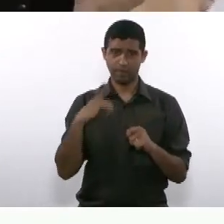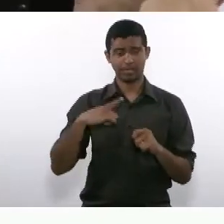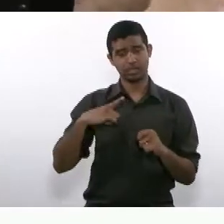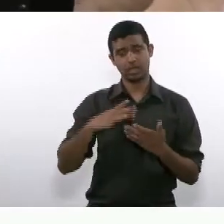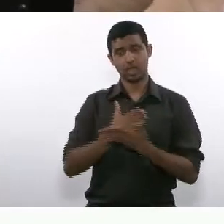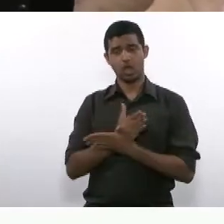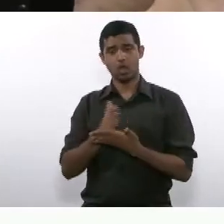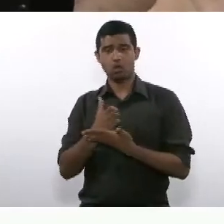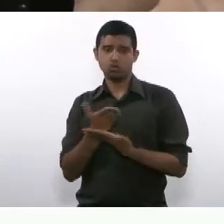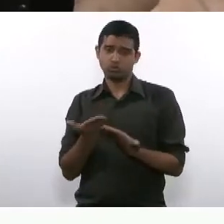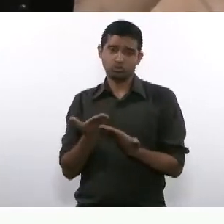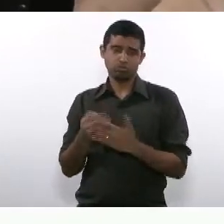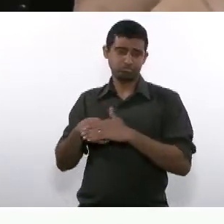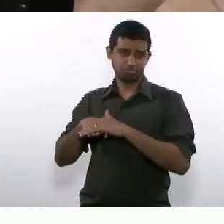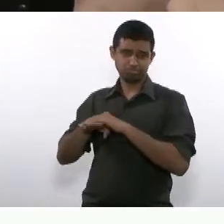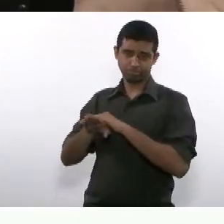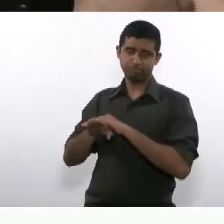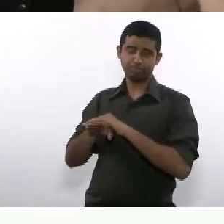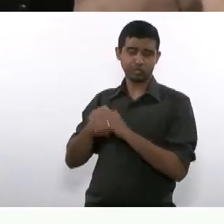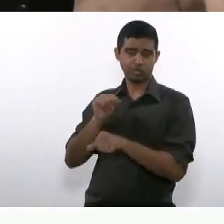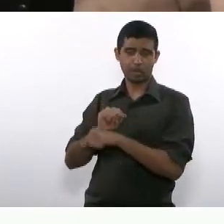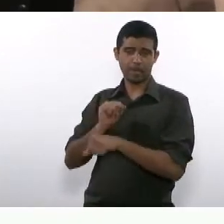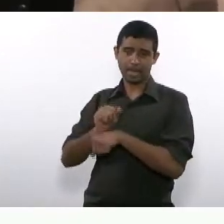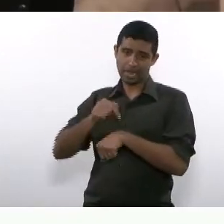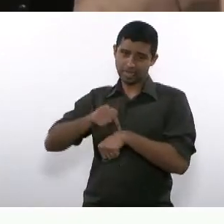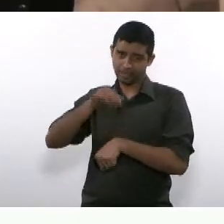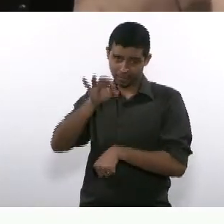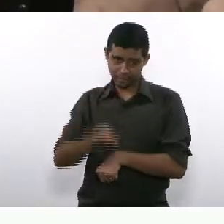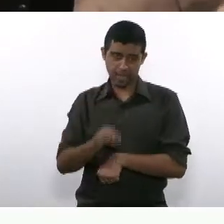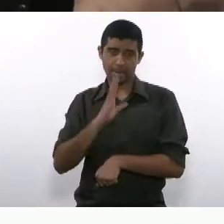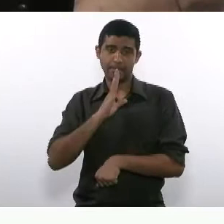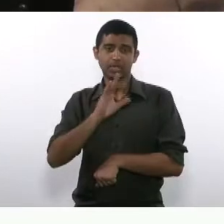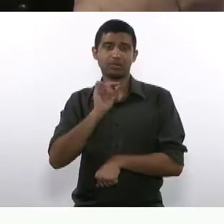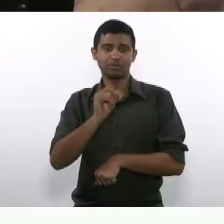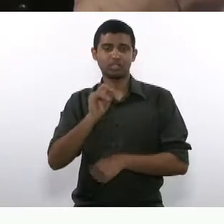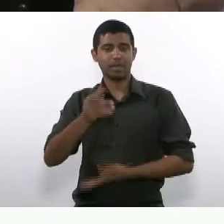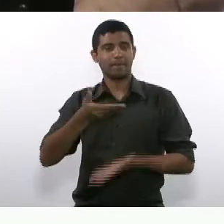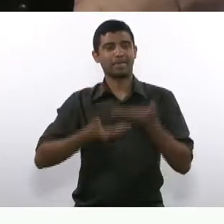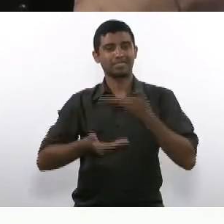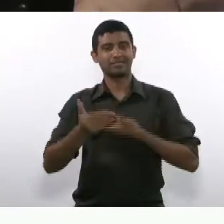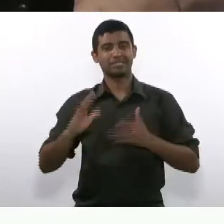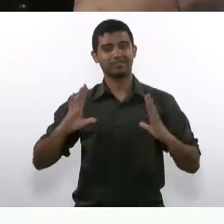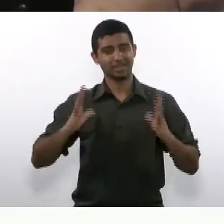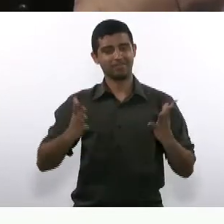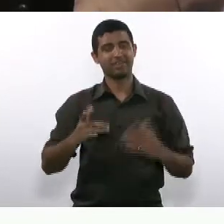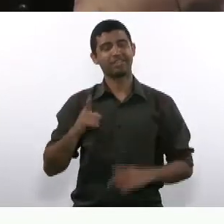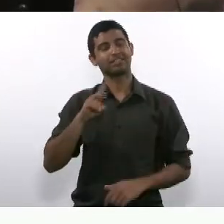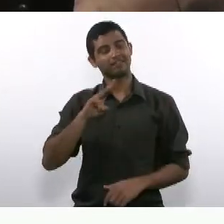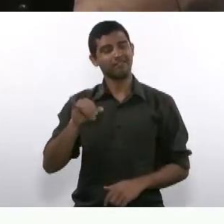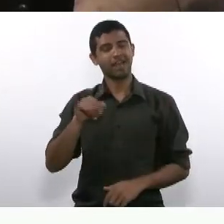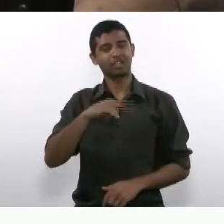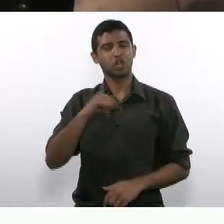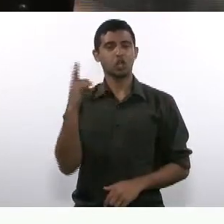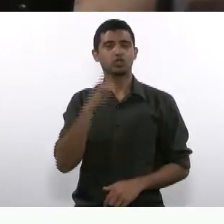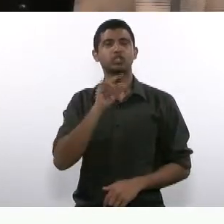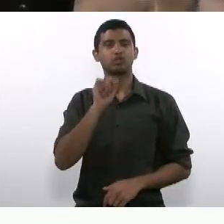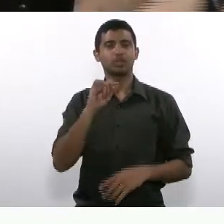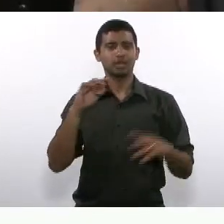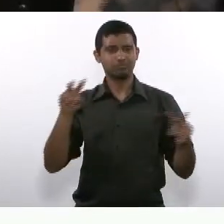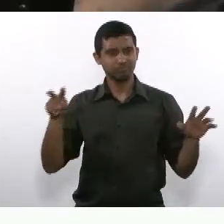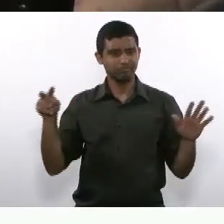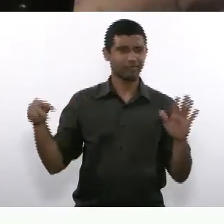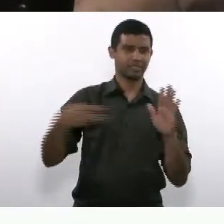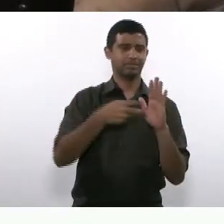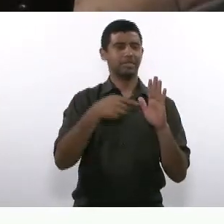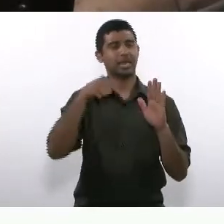a gente tem na prateleira para serem realizados, especialmente a participação em eventos, o que faz com que a gente consiga dar visibilidade ao Estado